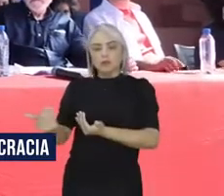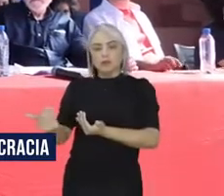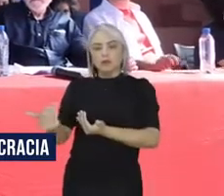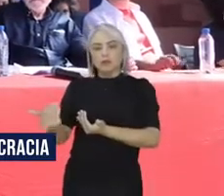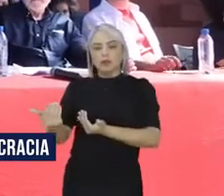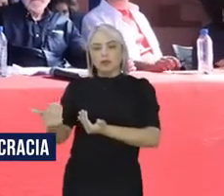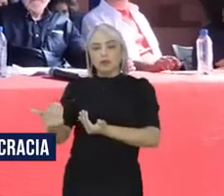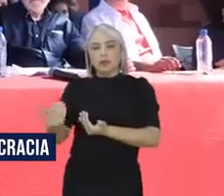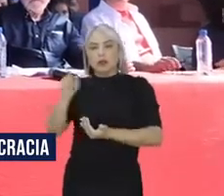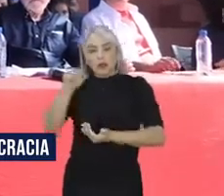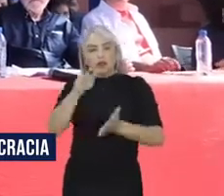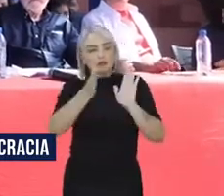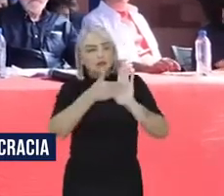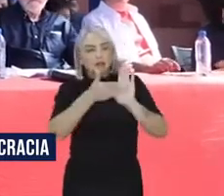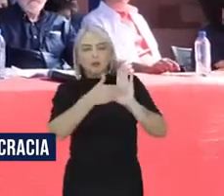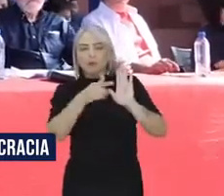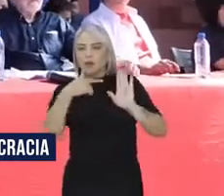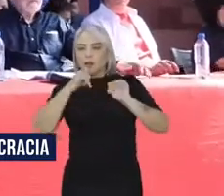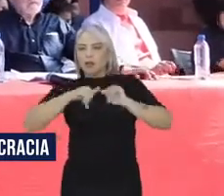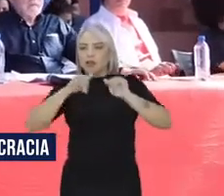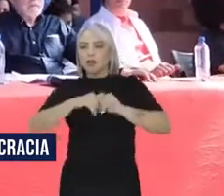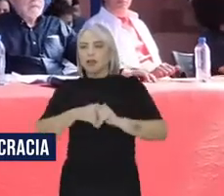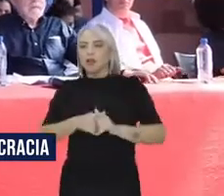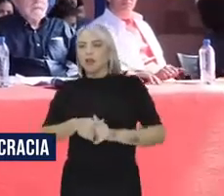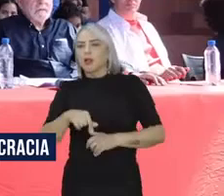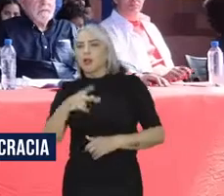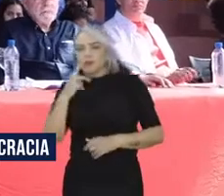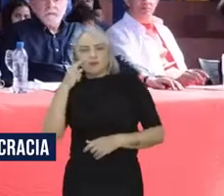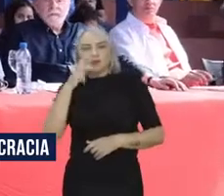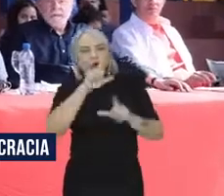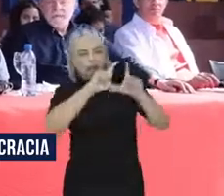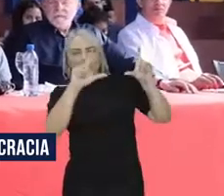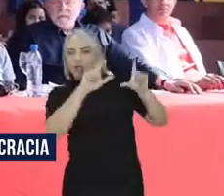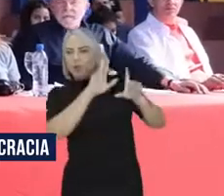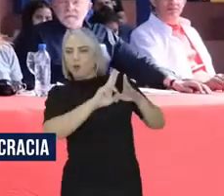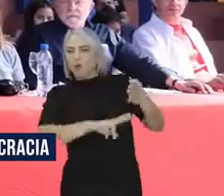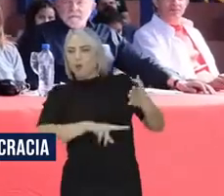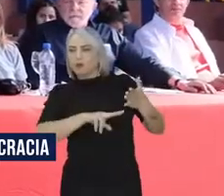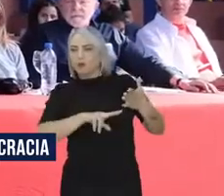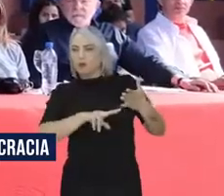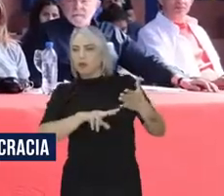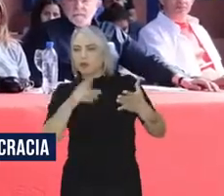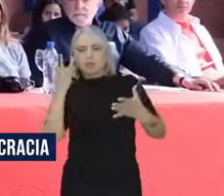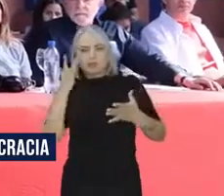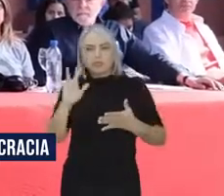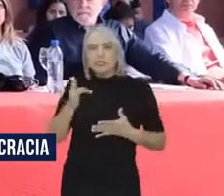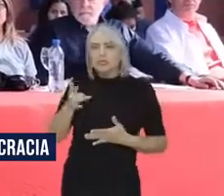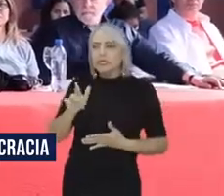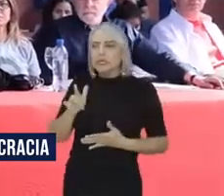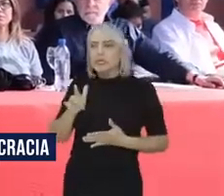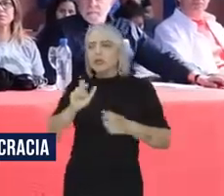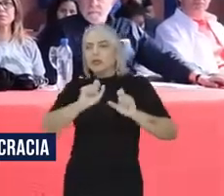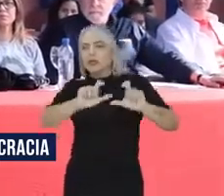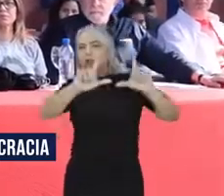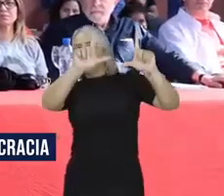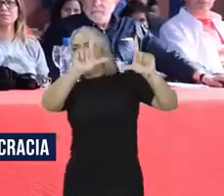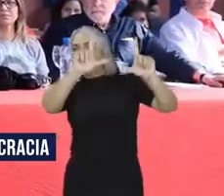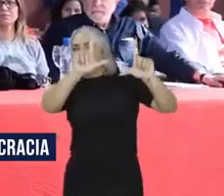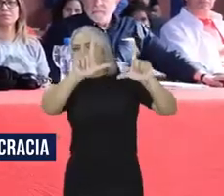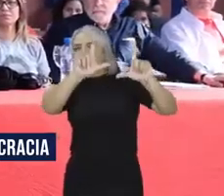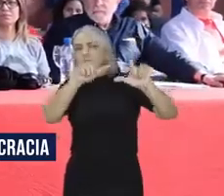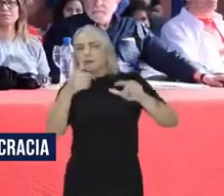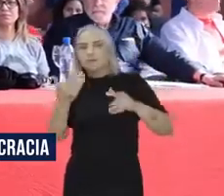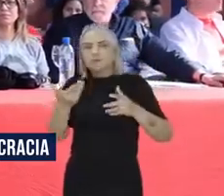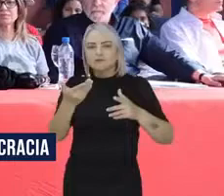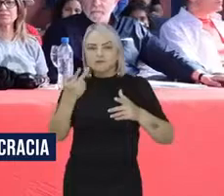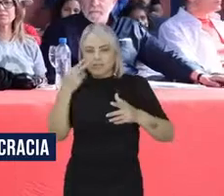que ali tem Bora Voltar Quebrada, lá na frente, não sei se tem também o negócio, está todo mundo com vocês com o